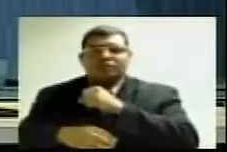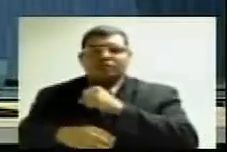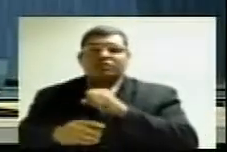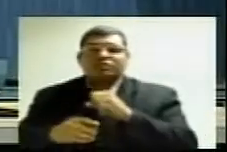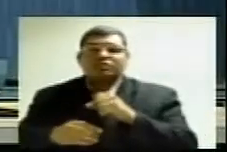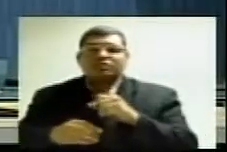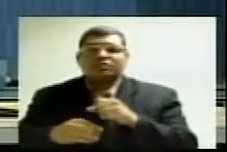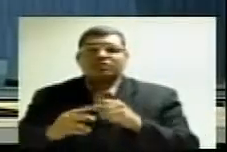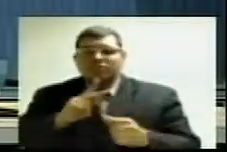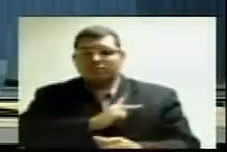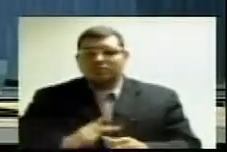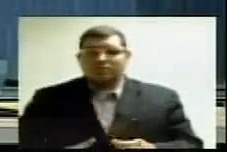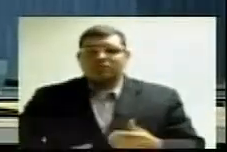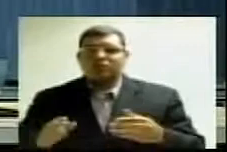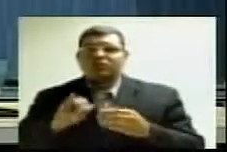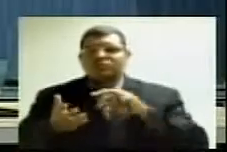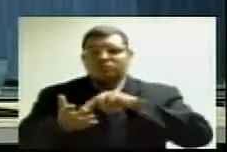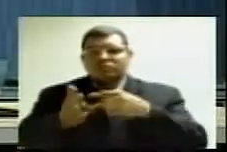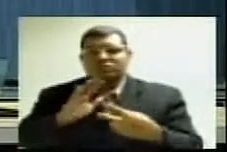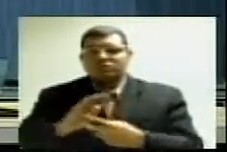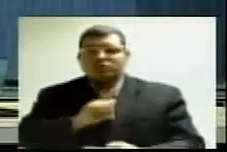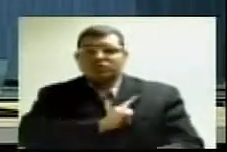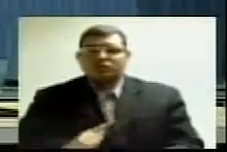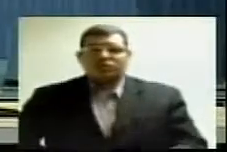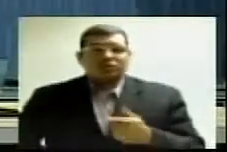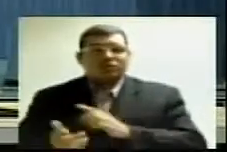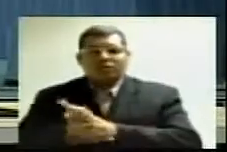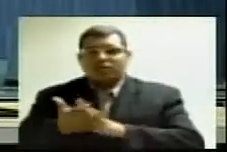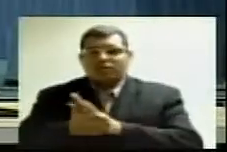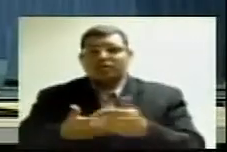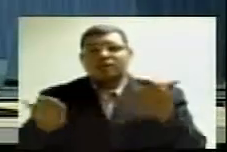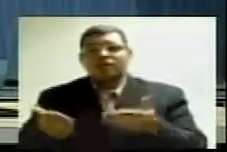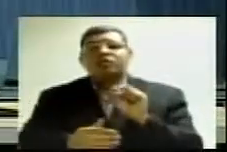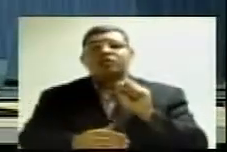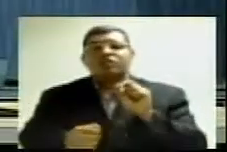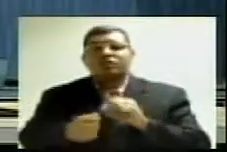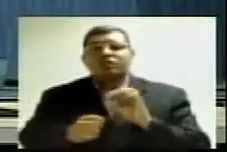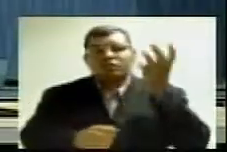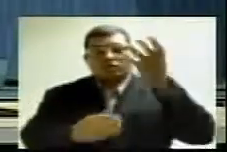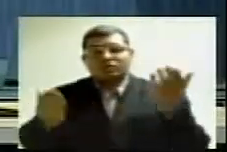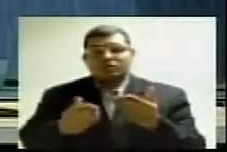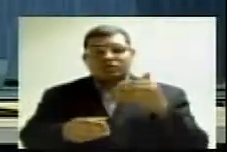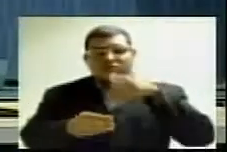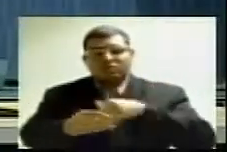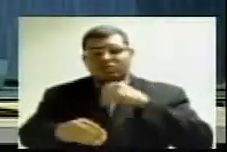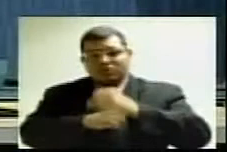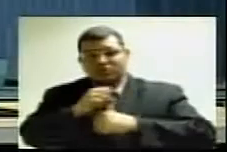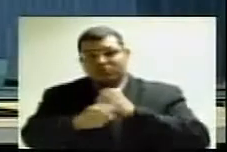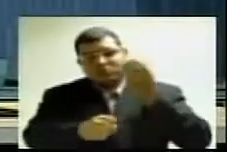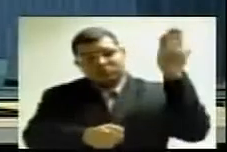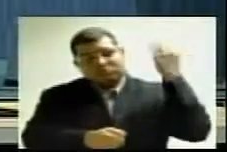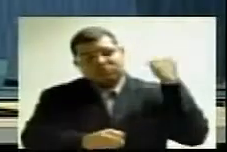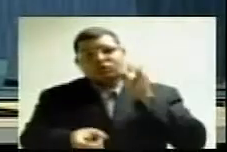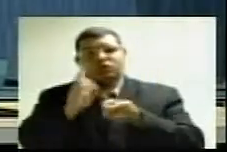rasteiro na eleição presidencial significa governo sem rumo, e foi exatamente o que aconteceu na eleição passada.